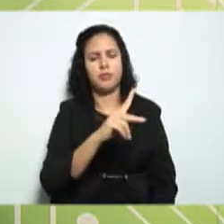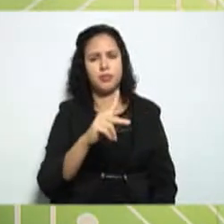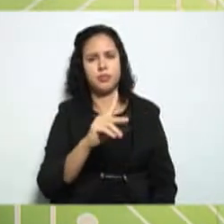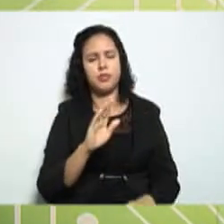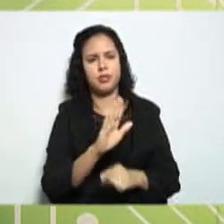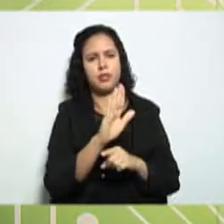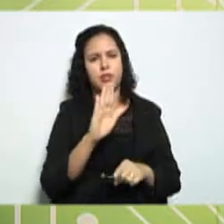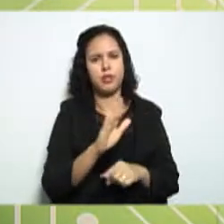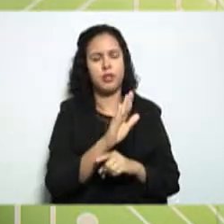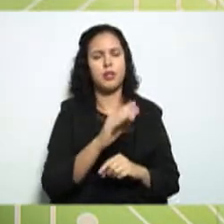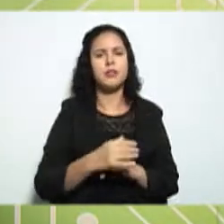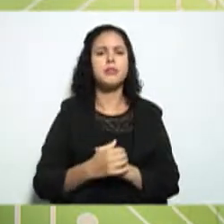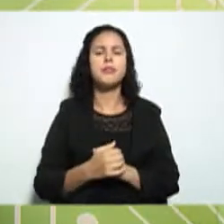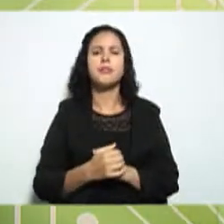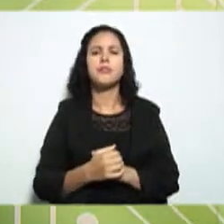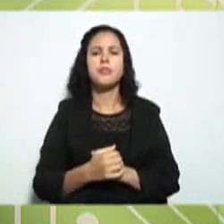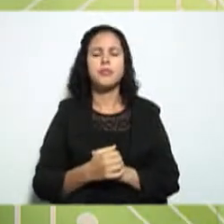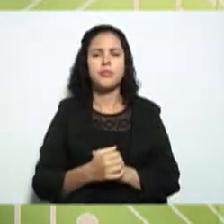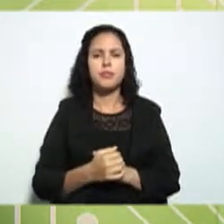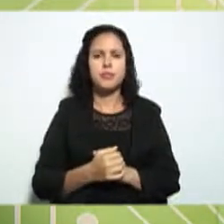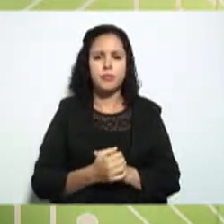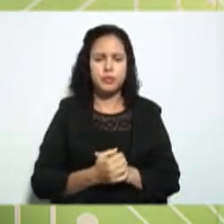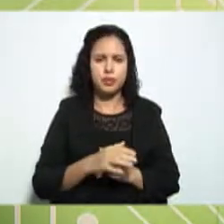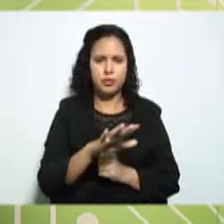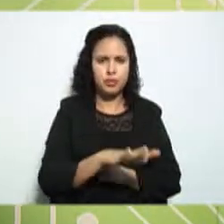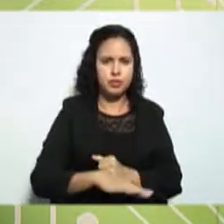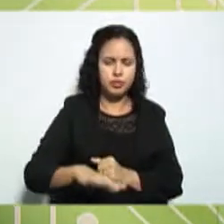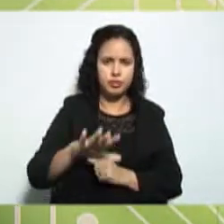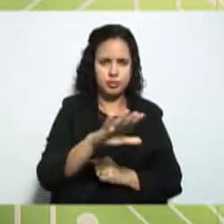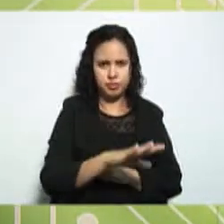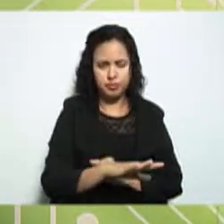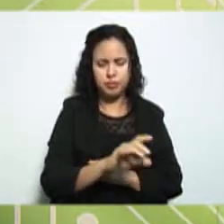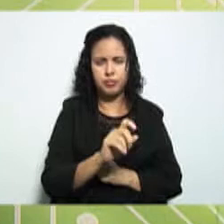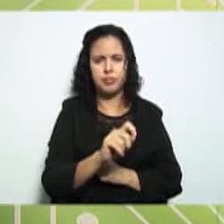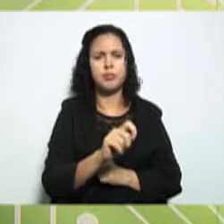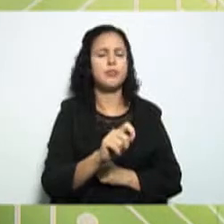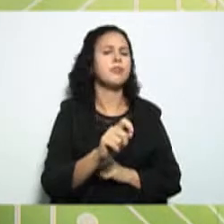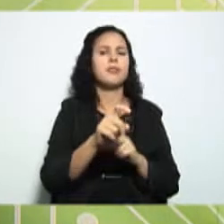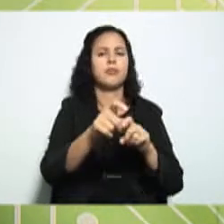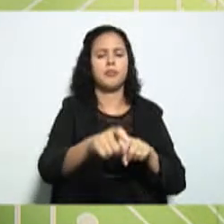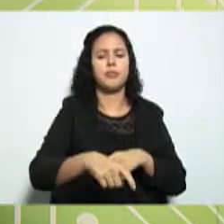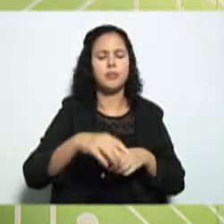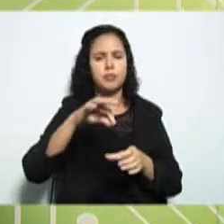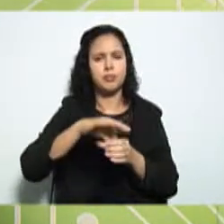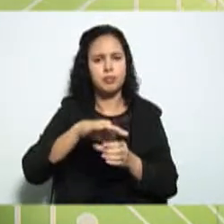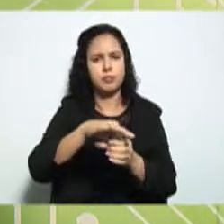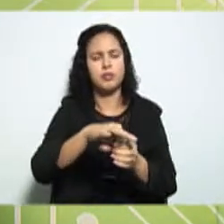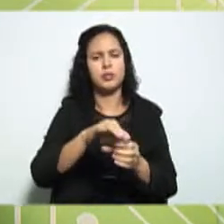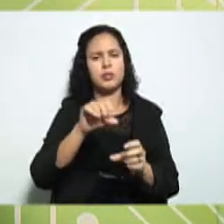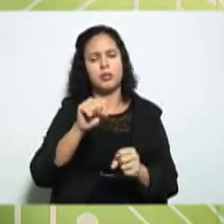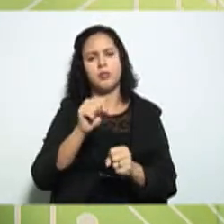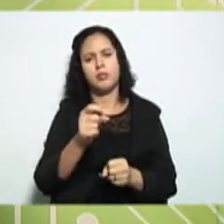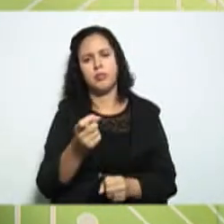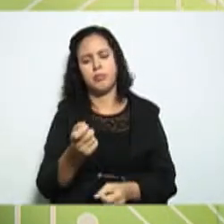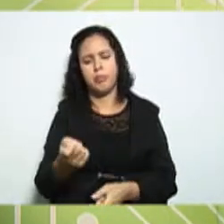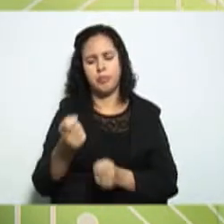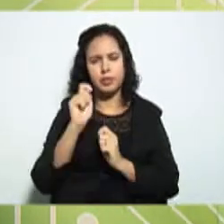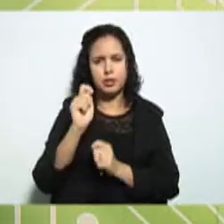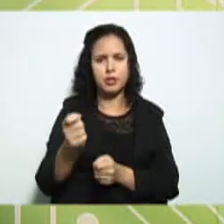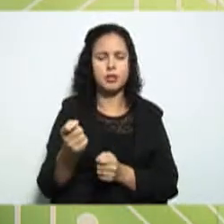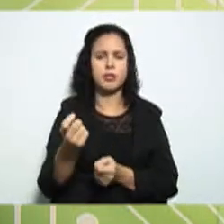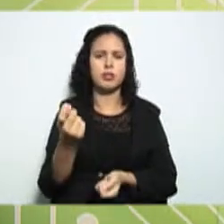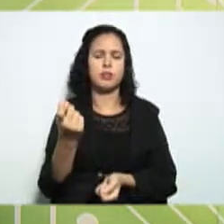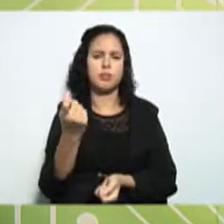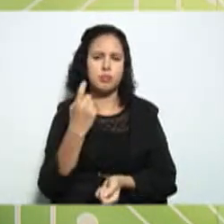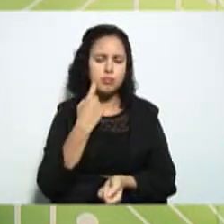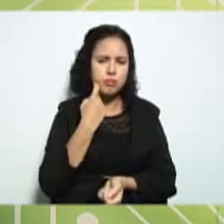agropecuária ela pode ser do ramo de pecuária, de pesca, de produtos agrícolas de diversa forma. A gente conhece algumas cooperativas